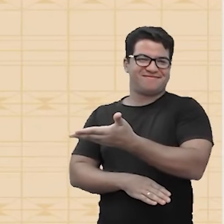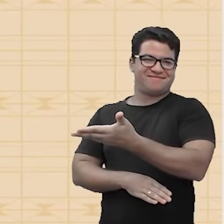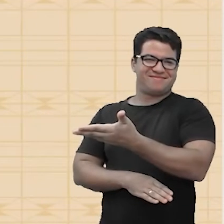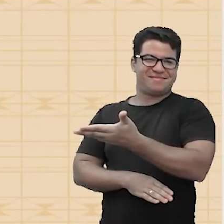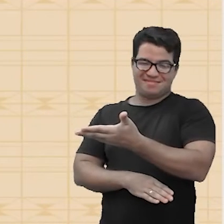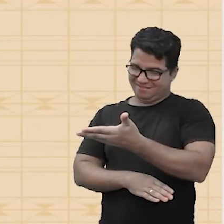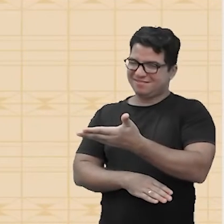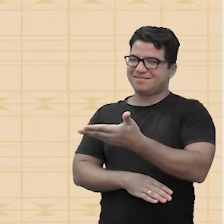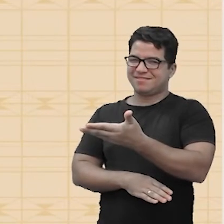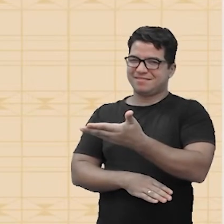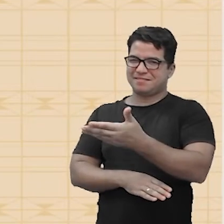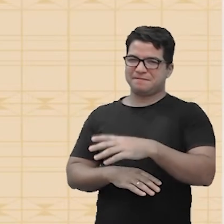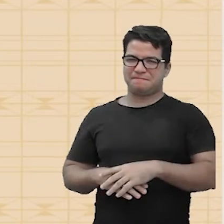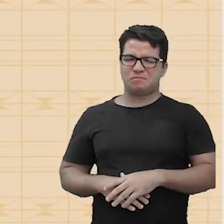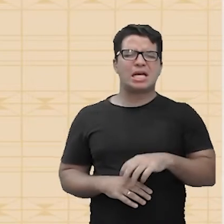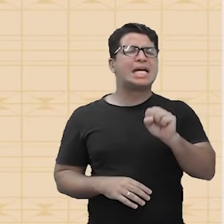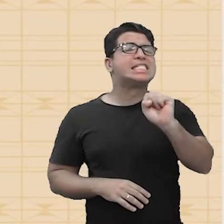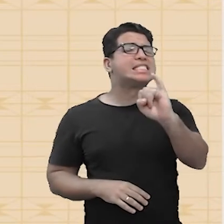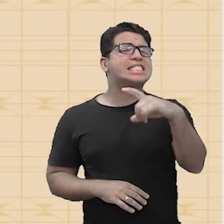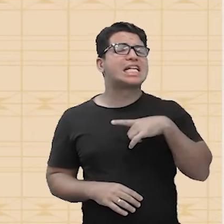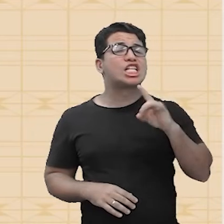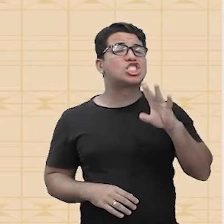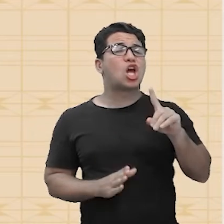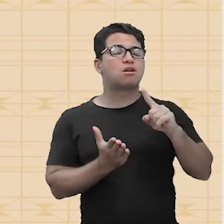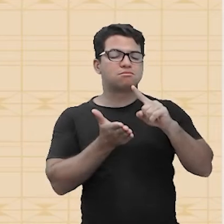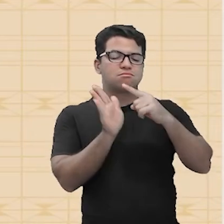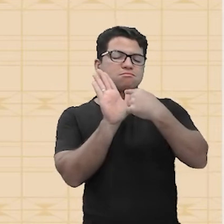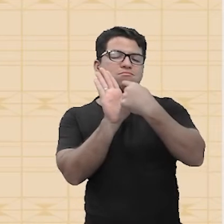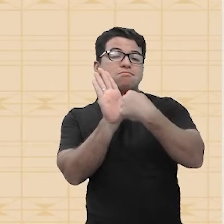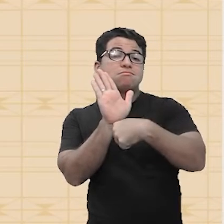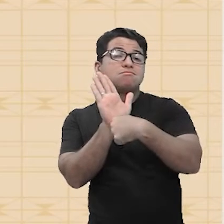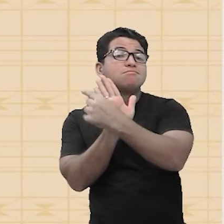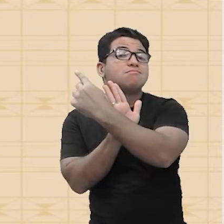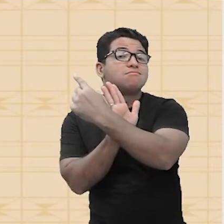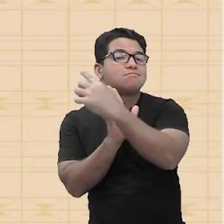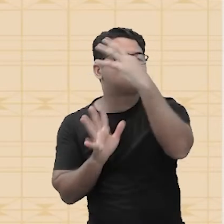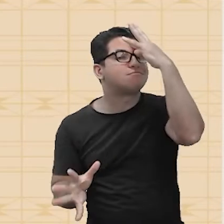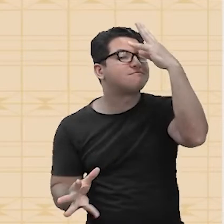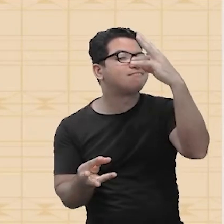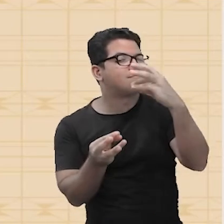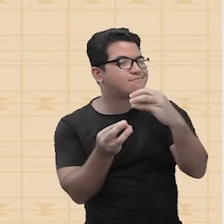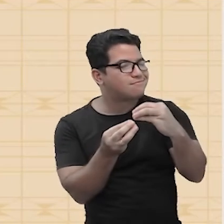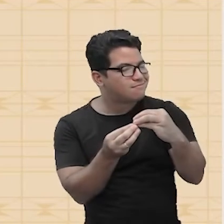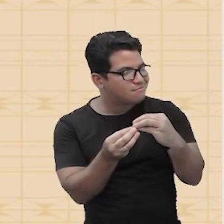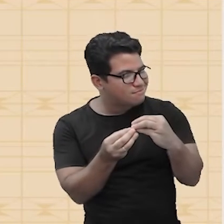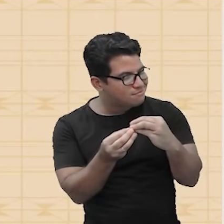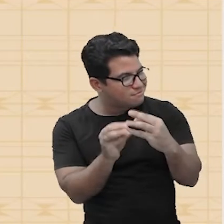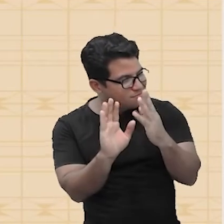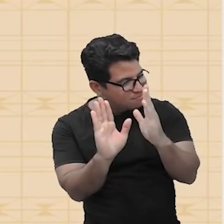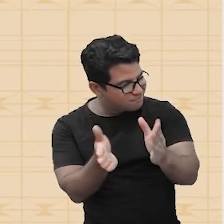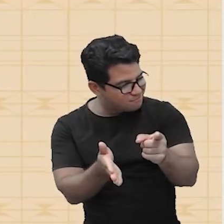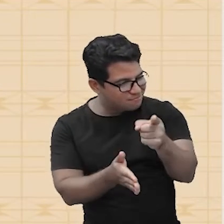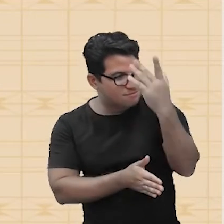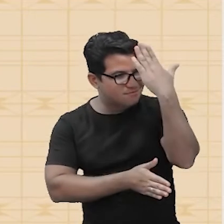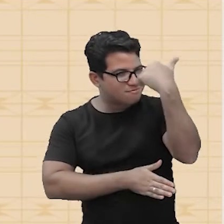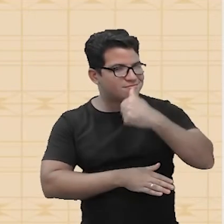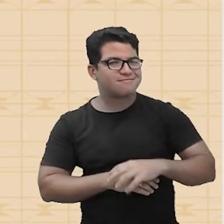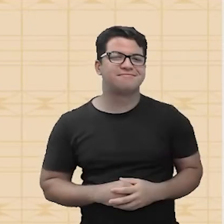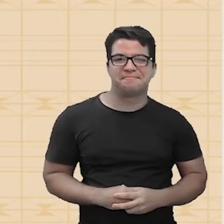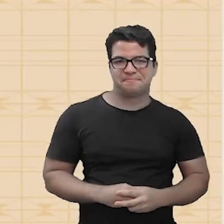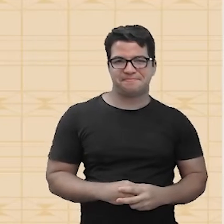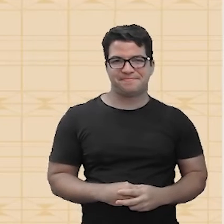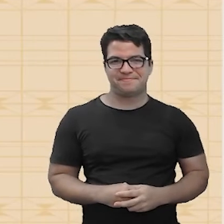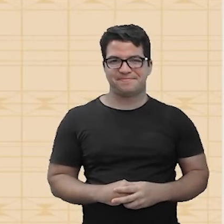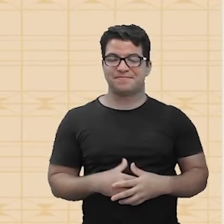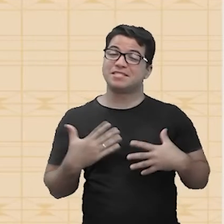o símbolozinho, você já também identificaria direto. E levante, corra, descanse e repita. É aquela persistência de quem